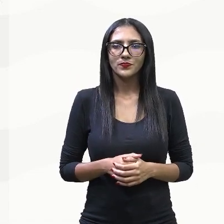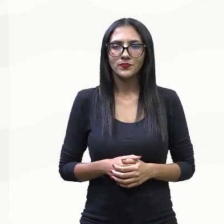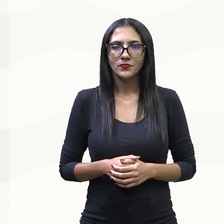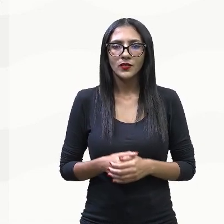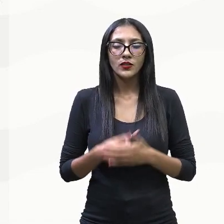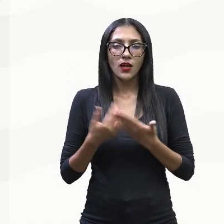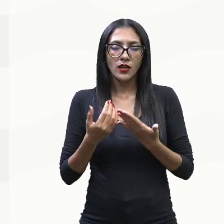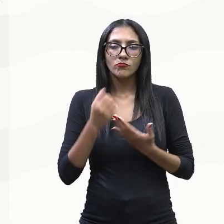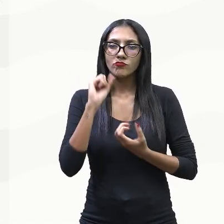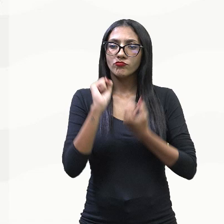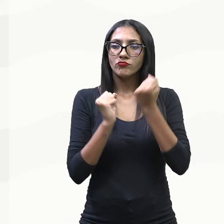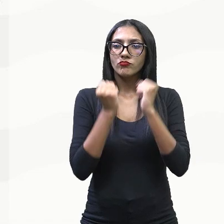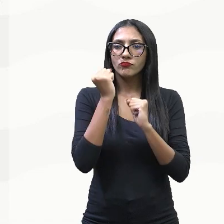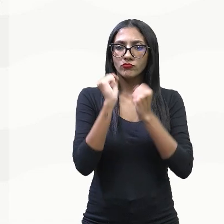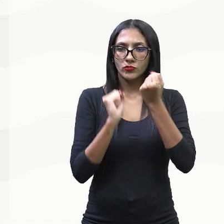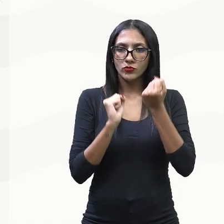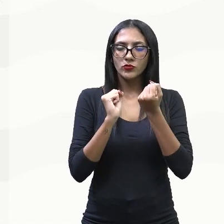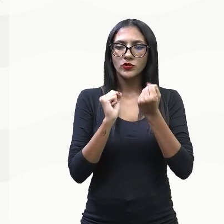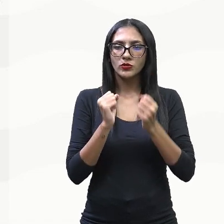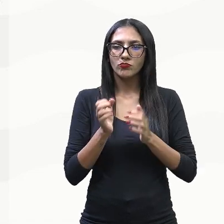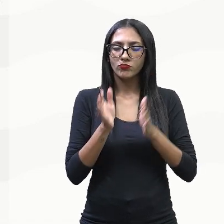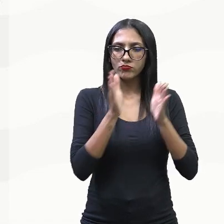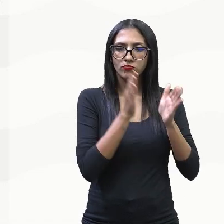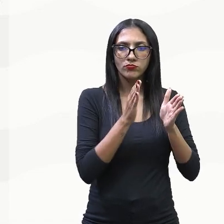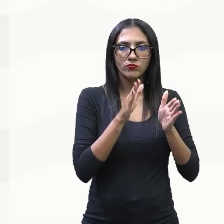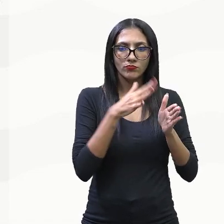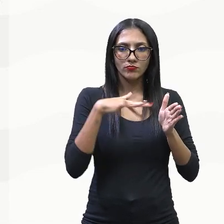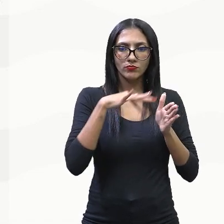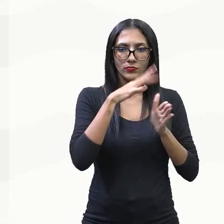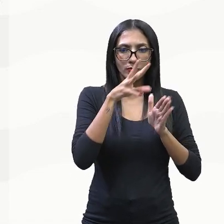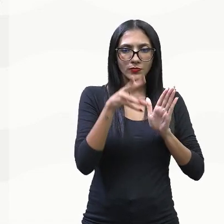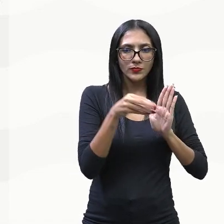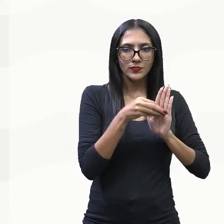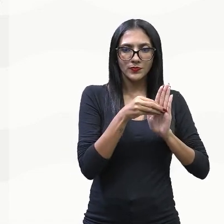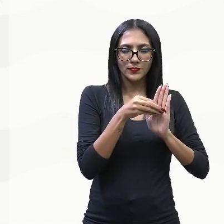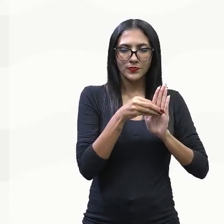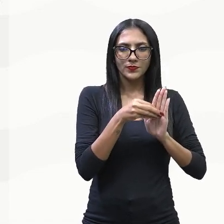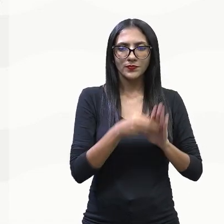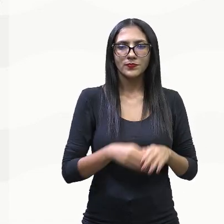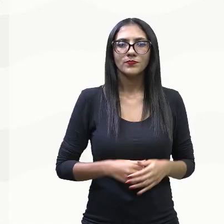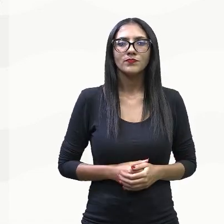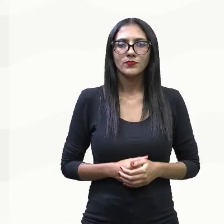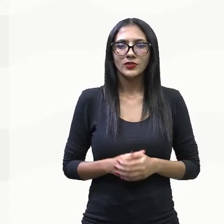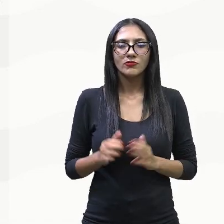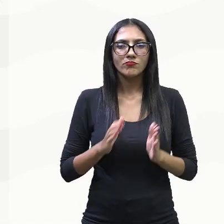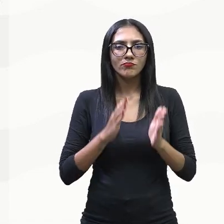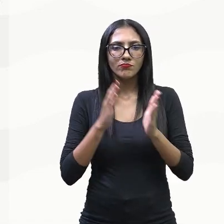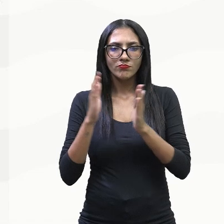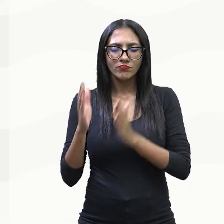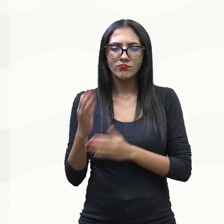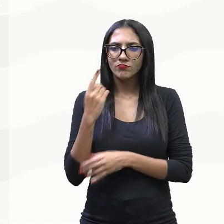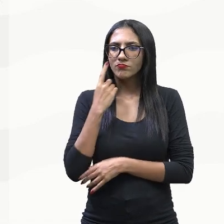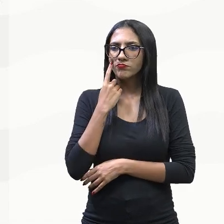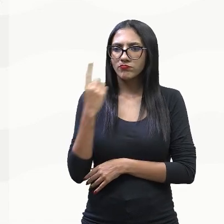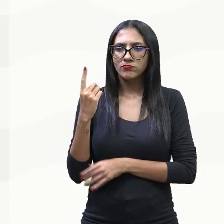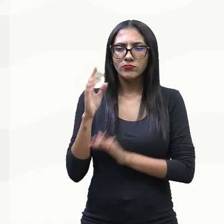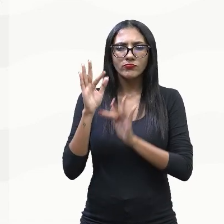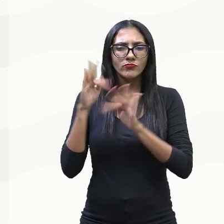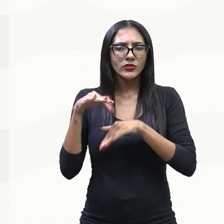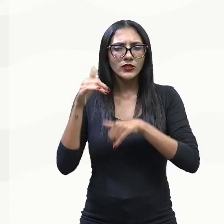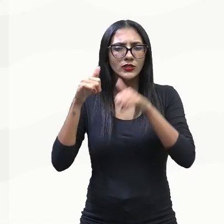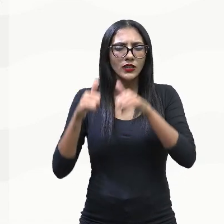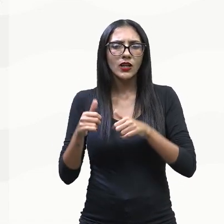indústria empregava 9% dos ocupados na Amazônia Legal. Tudo bem? E finalizando a análise, professor, nós